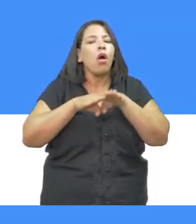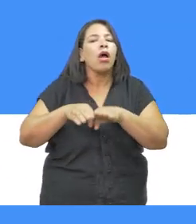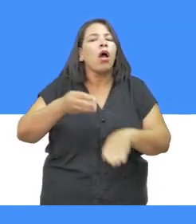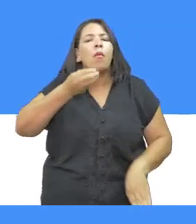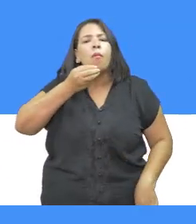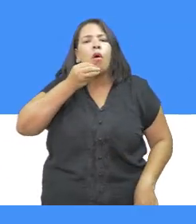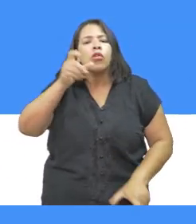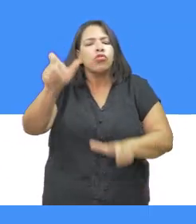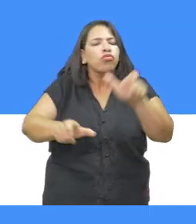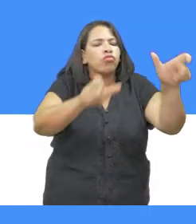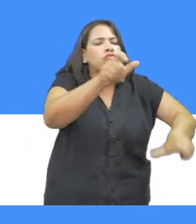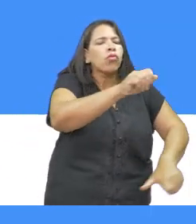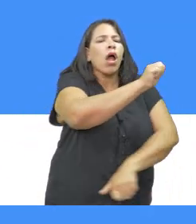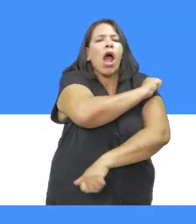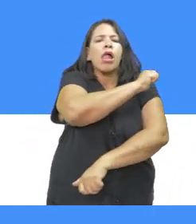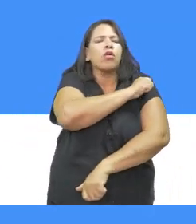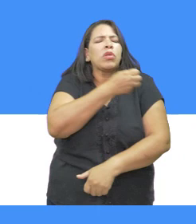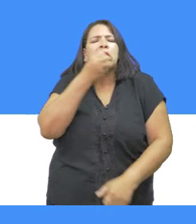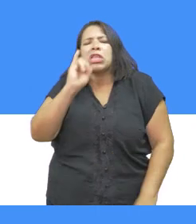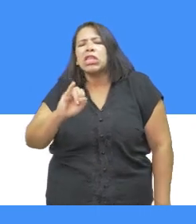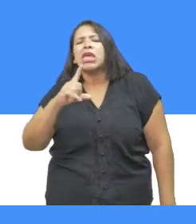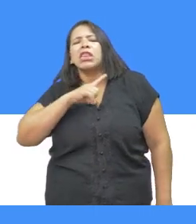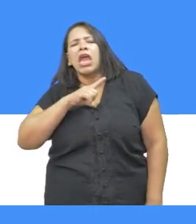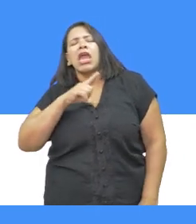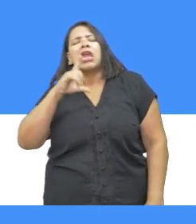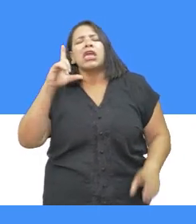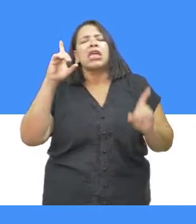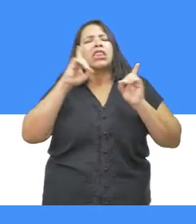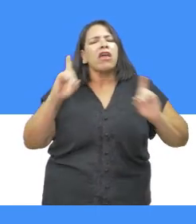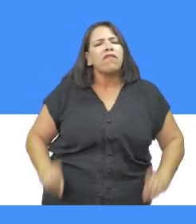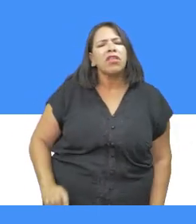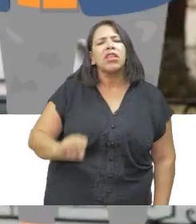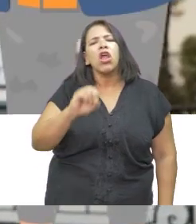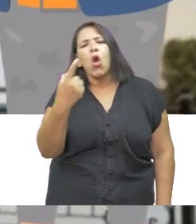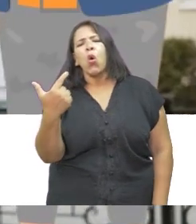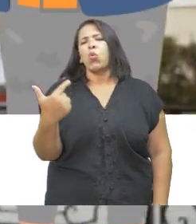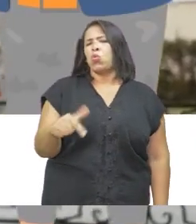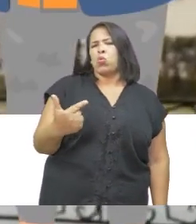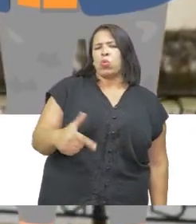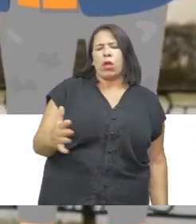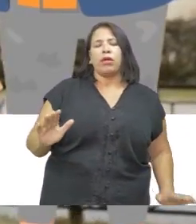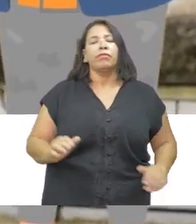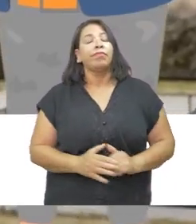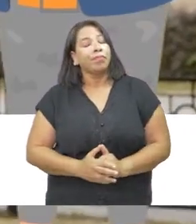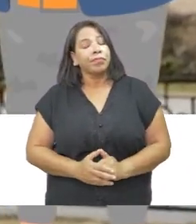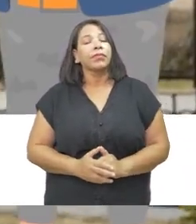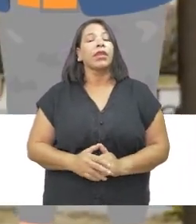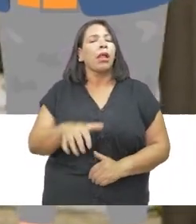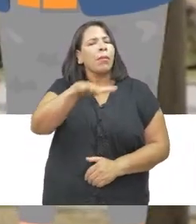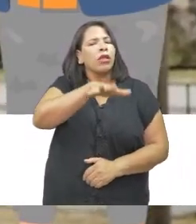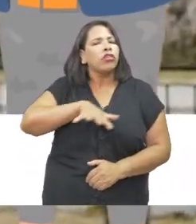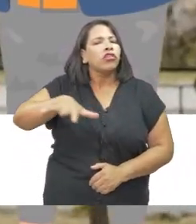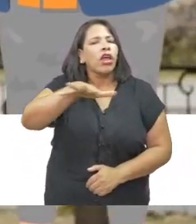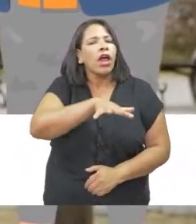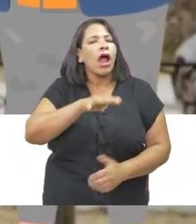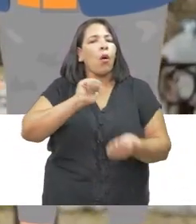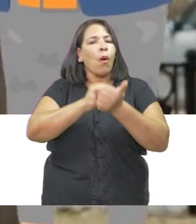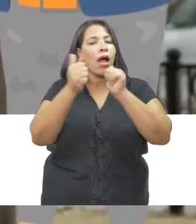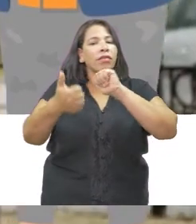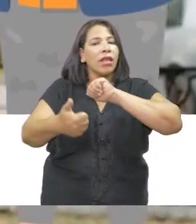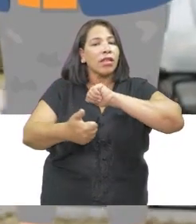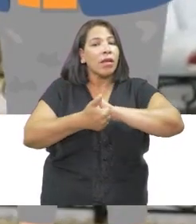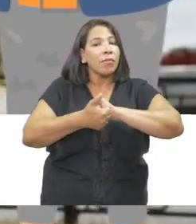entre todos os estudantes, independentemente de suas características individuais. De forma geral, as